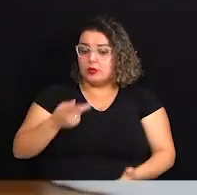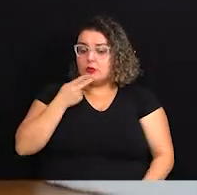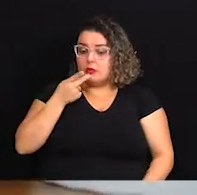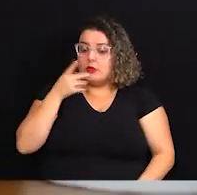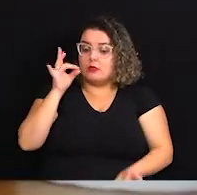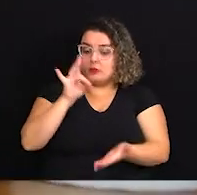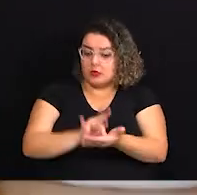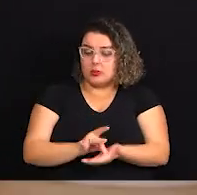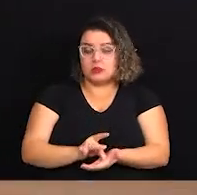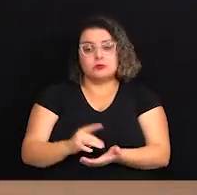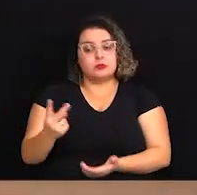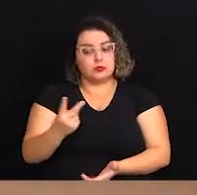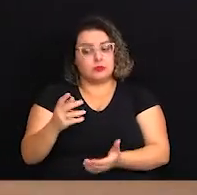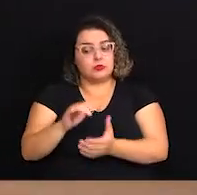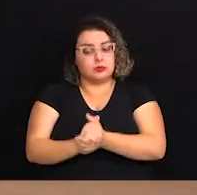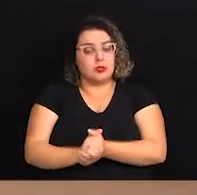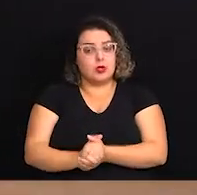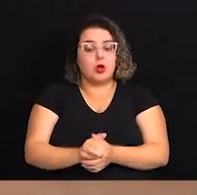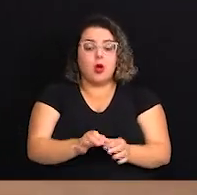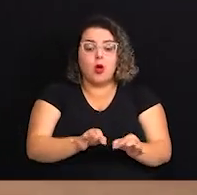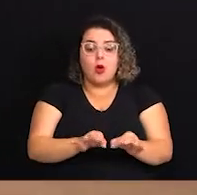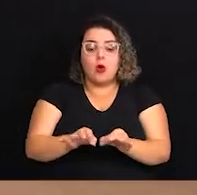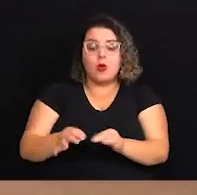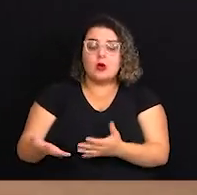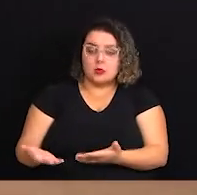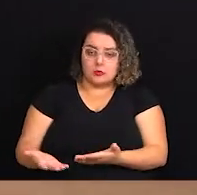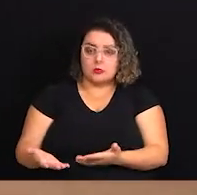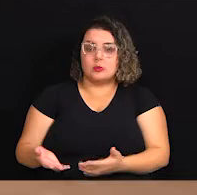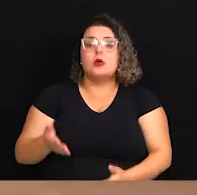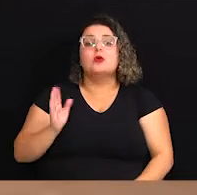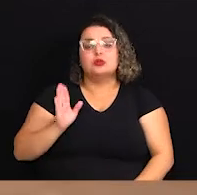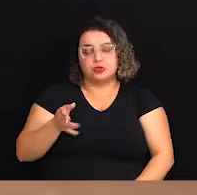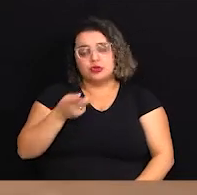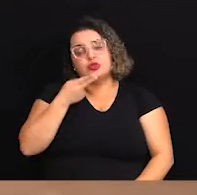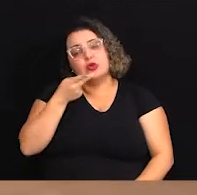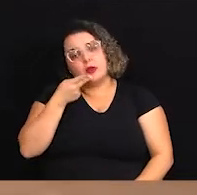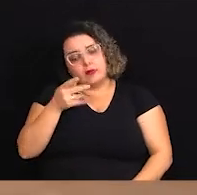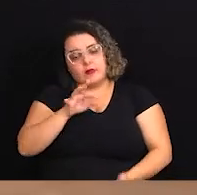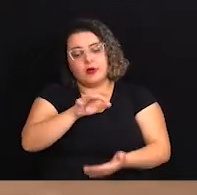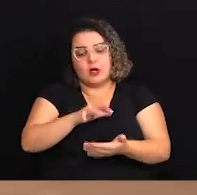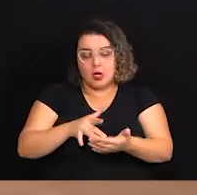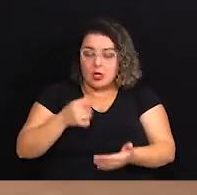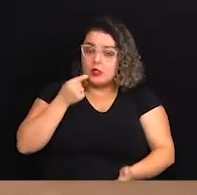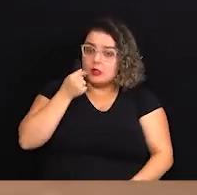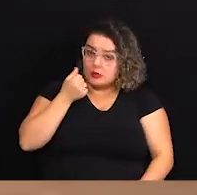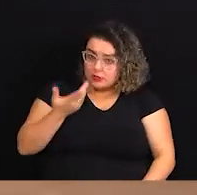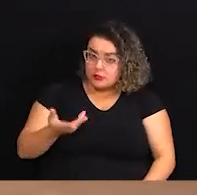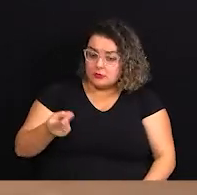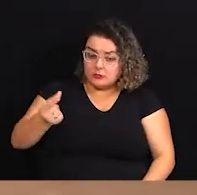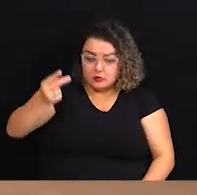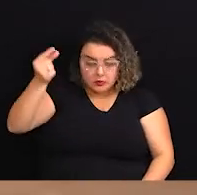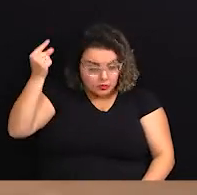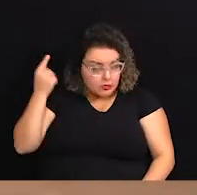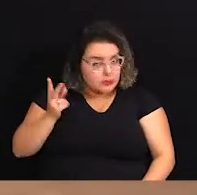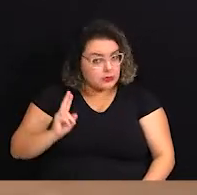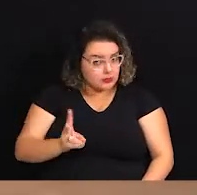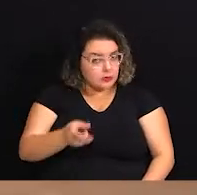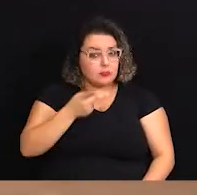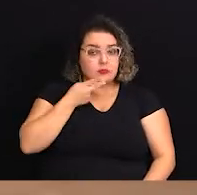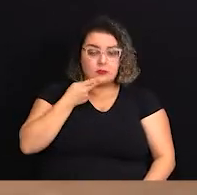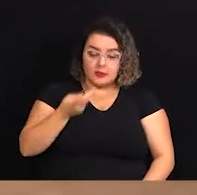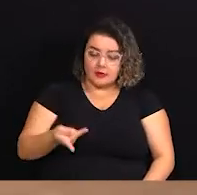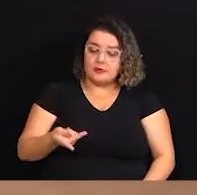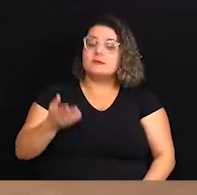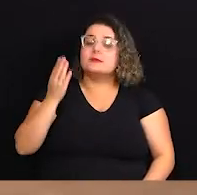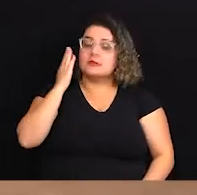entre o casal e organização. Organização é o que a gente já fala aqui na ponta do lápis há muito tempo, mas a gente está sempre aqui batendo,